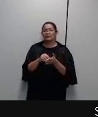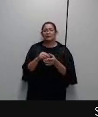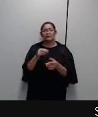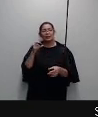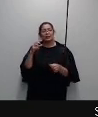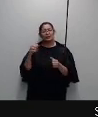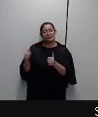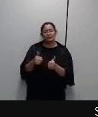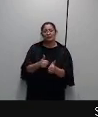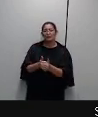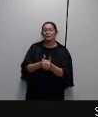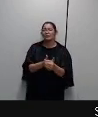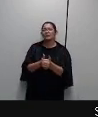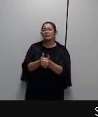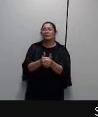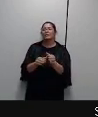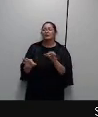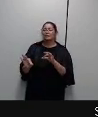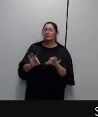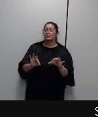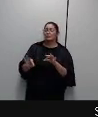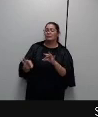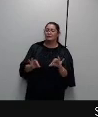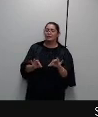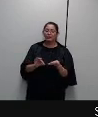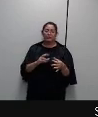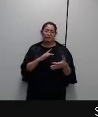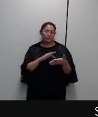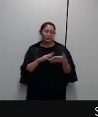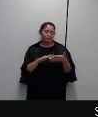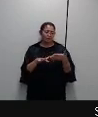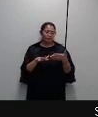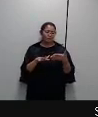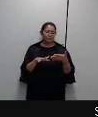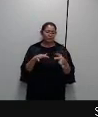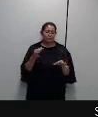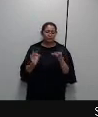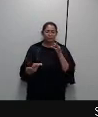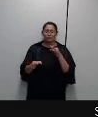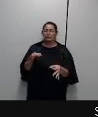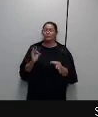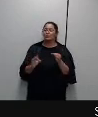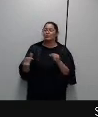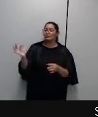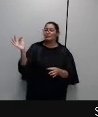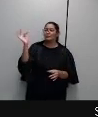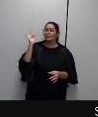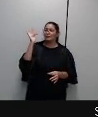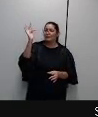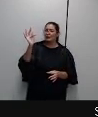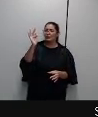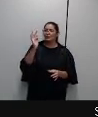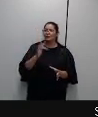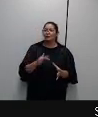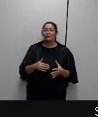procedimento de cálculos na justiça federal uma vez que os percentuais